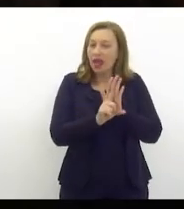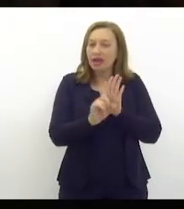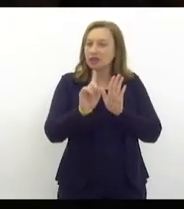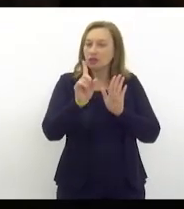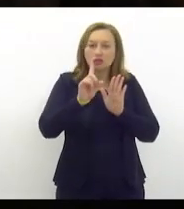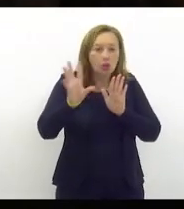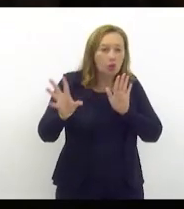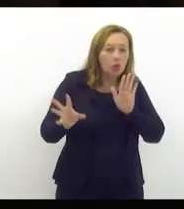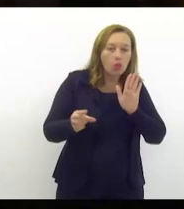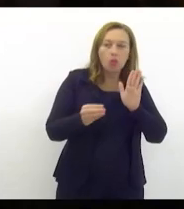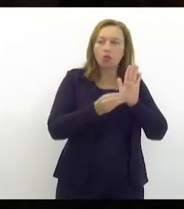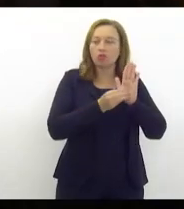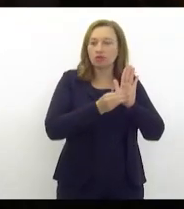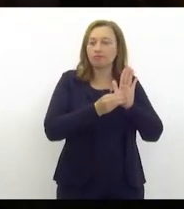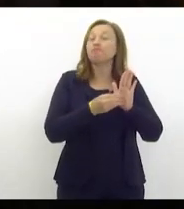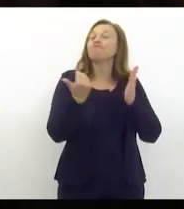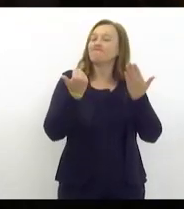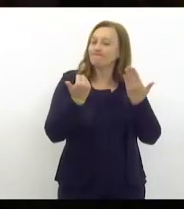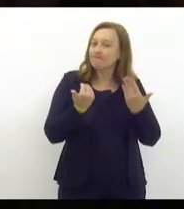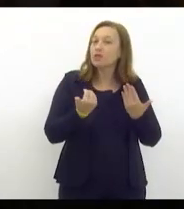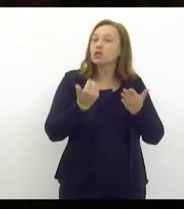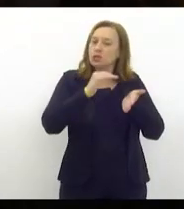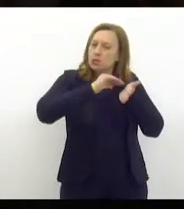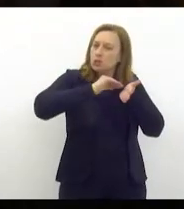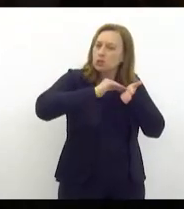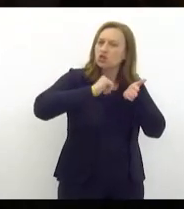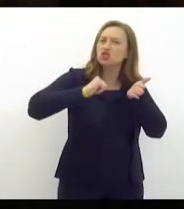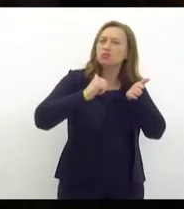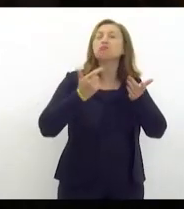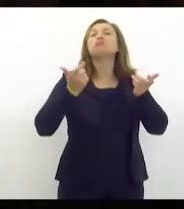na emenda. E a gente tira